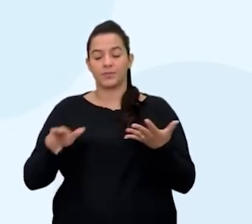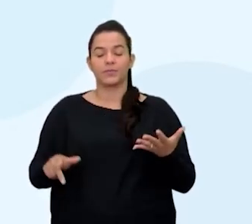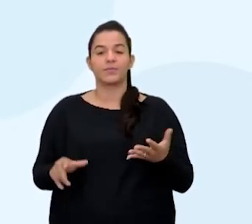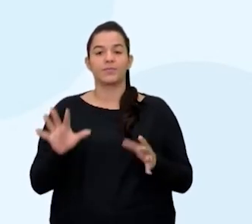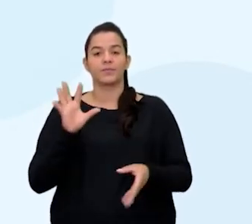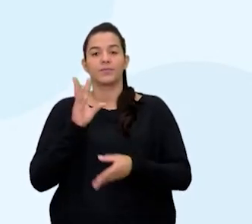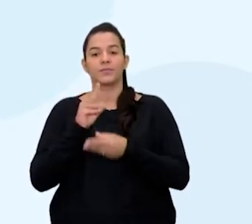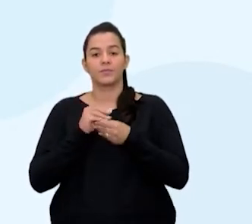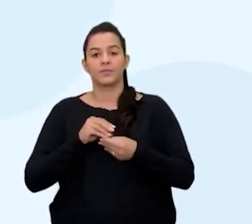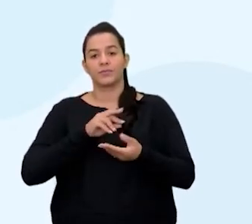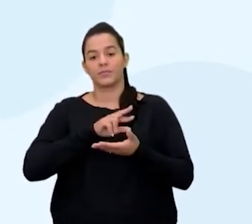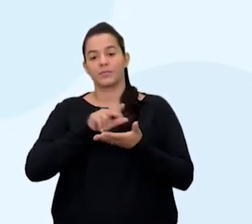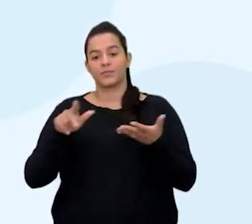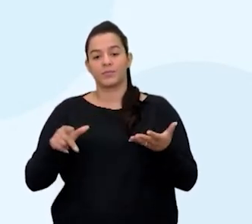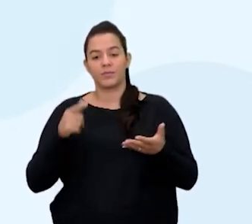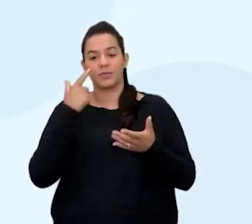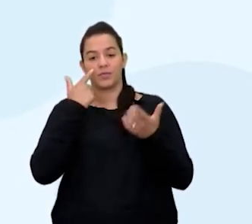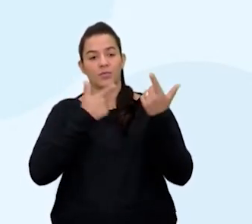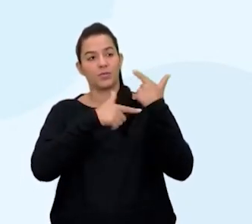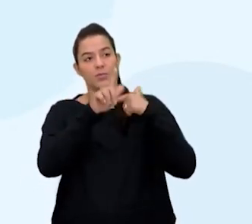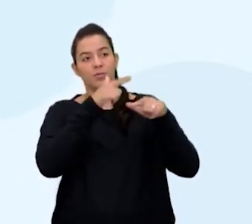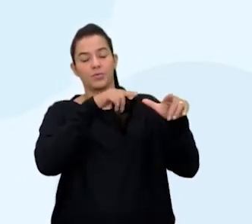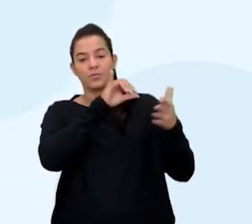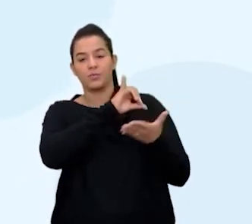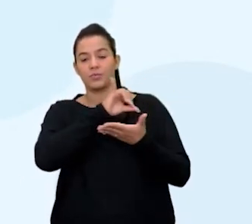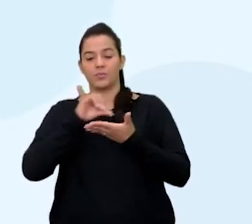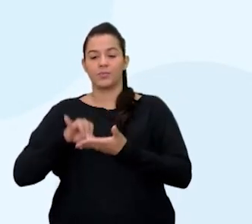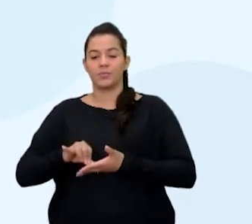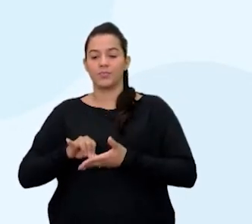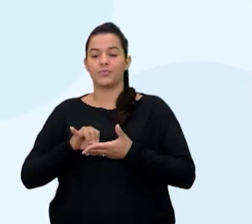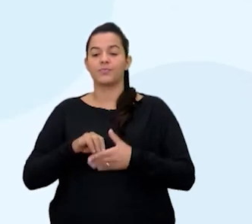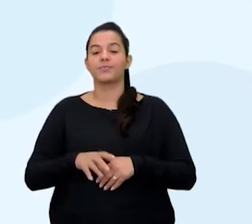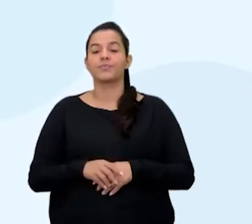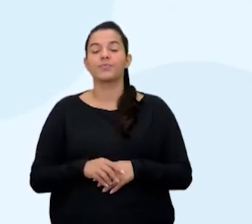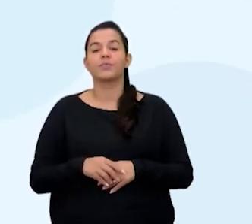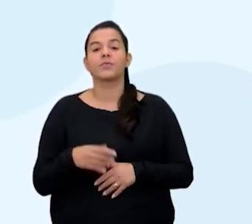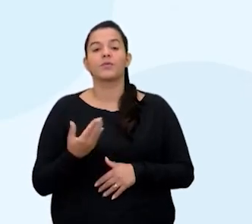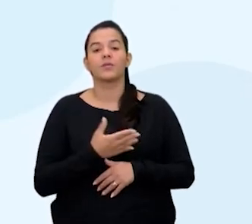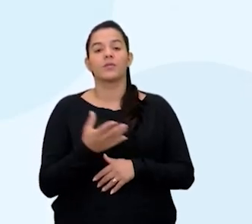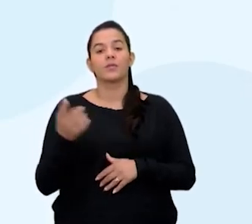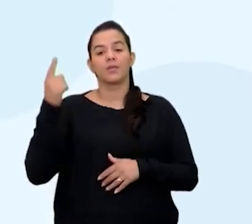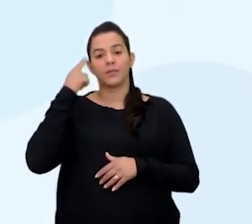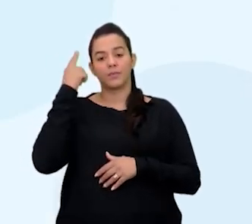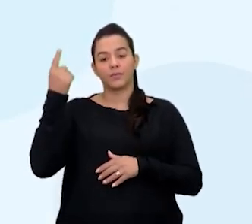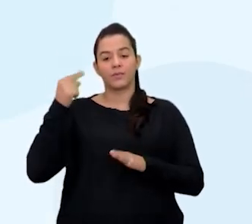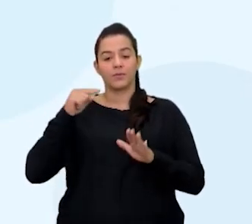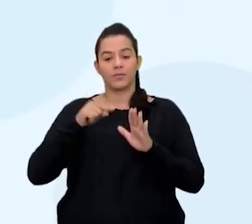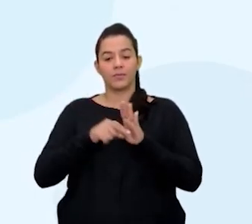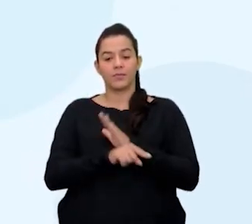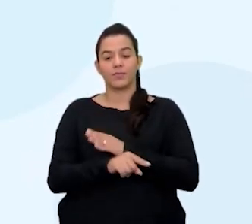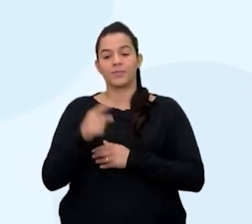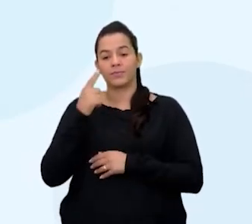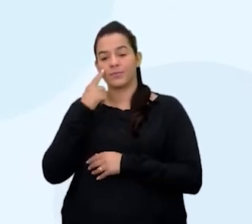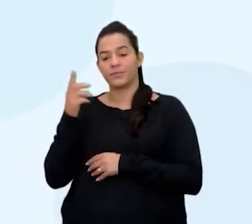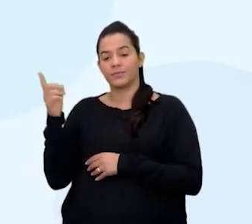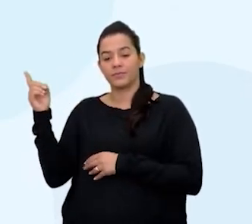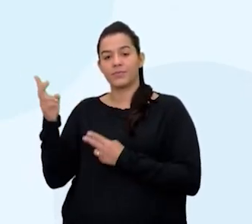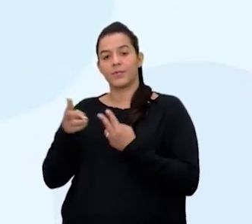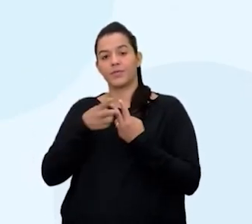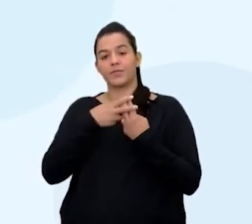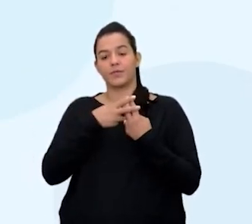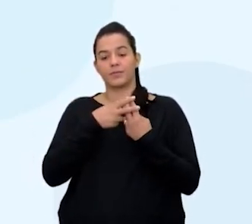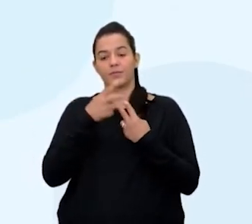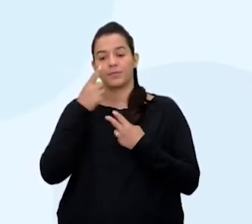classificação de refugiados. Lembrando a todos que o aprofundamento é o hashtag quem divide